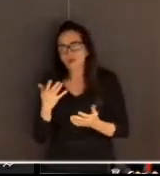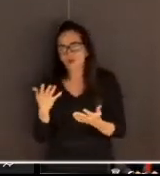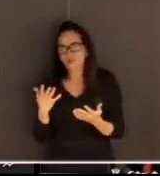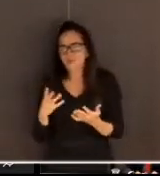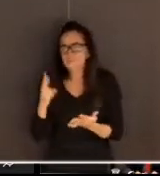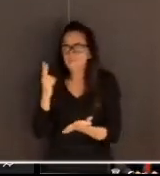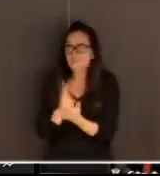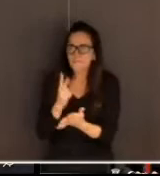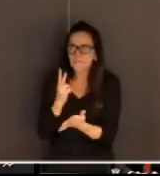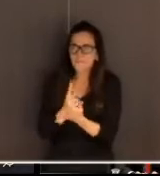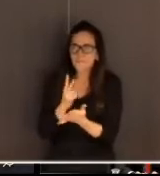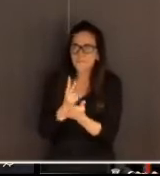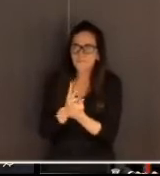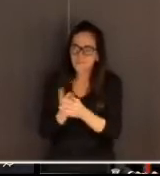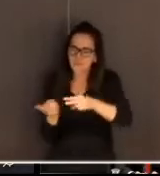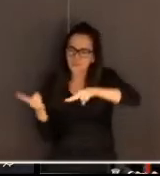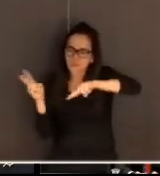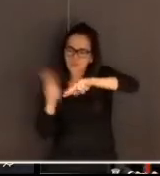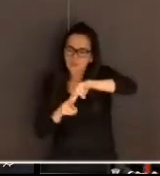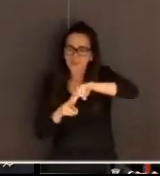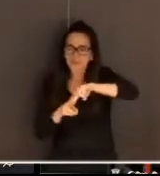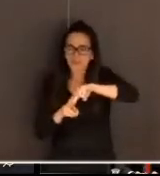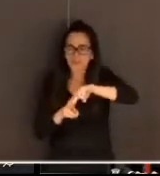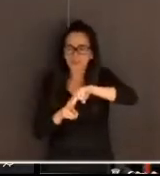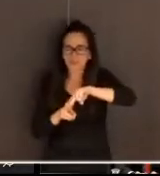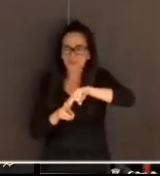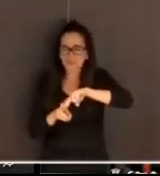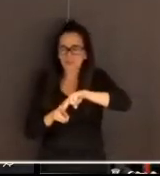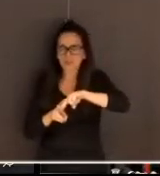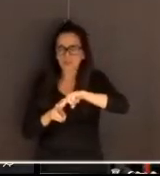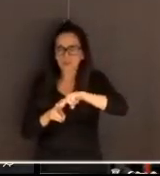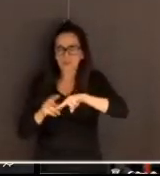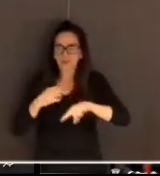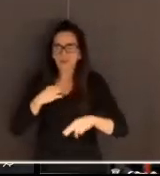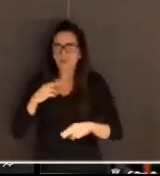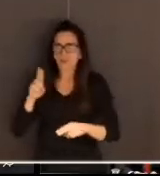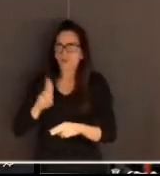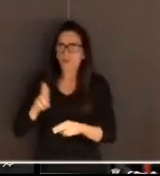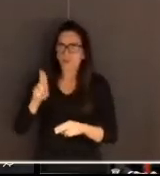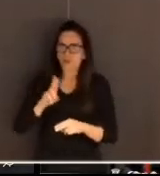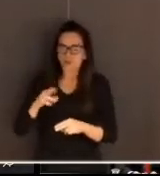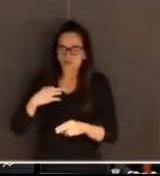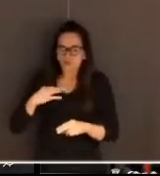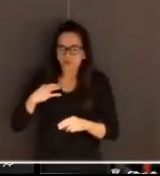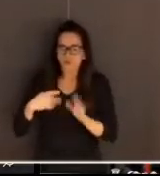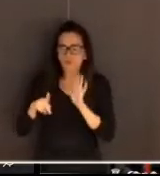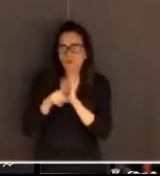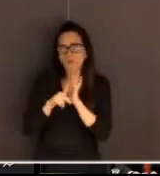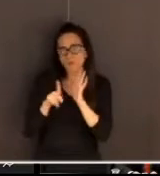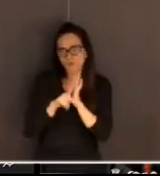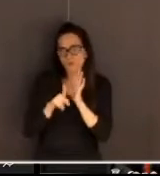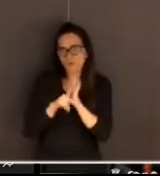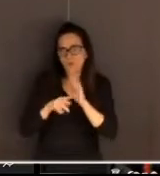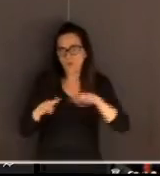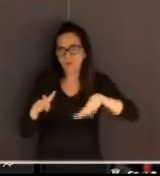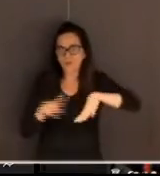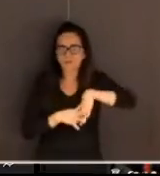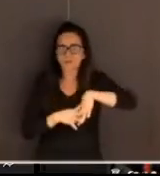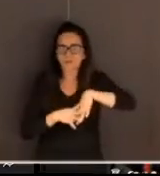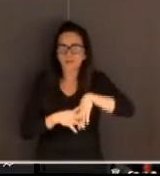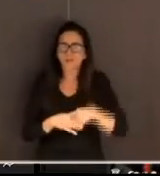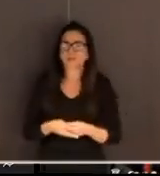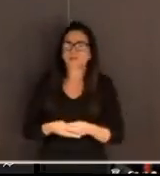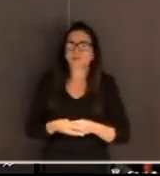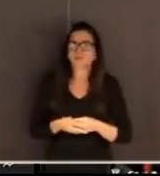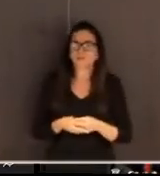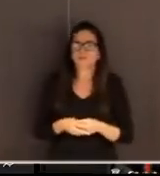que esteja preso e saia da prisão para julgamento. Não há qualquer questionamento. Essa decisão da Suprema Corte